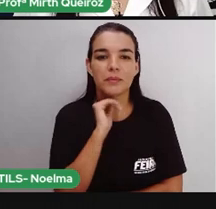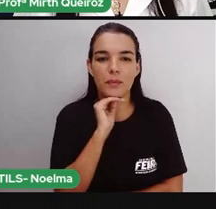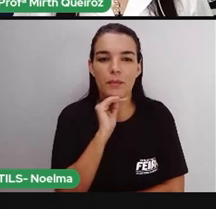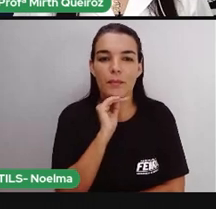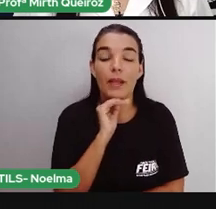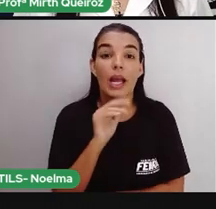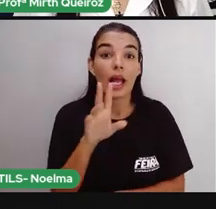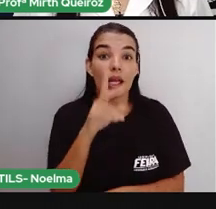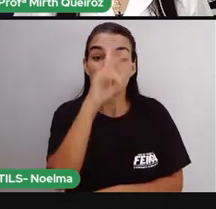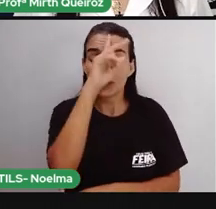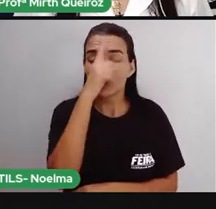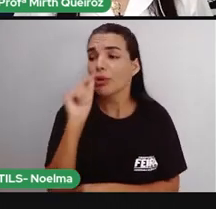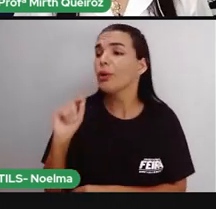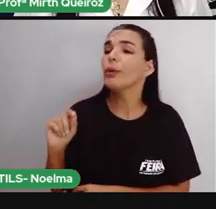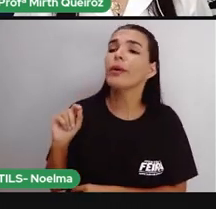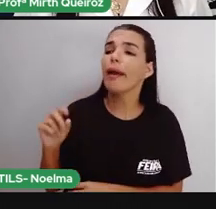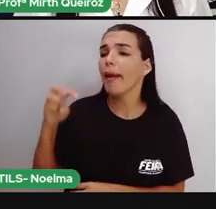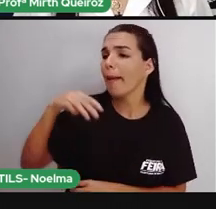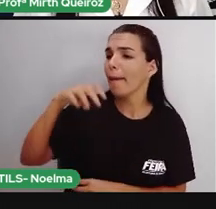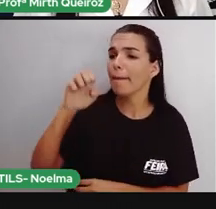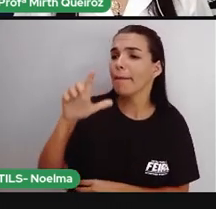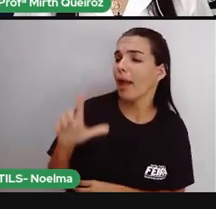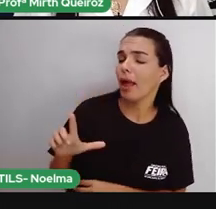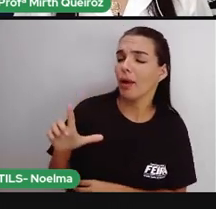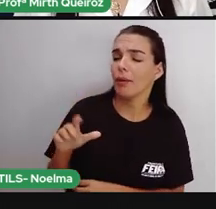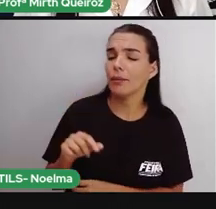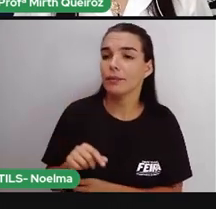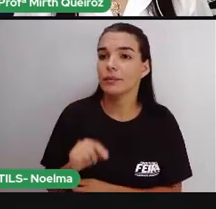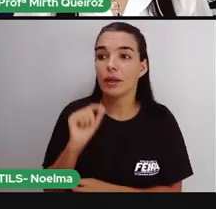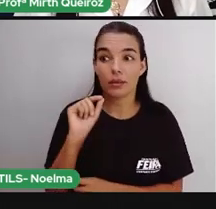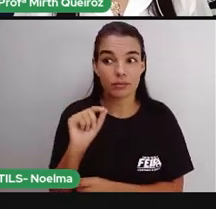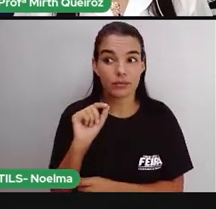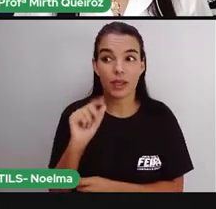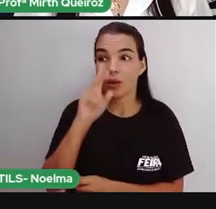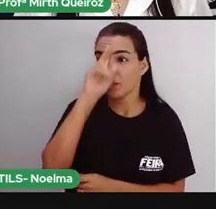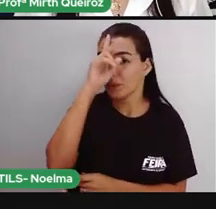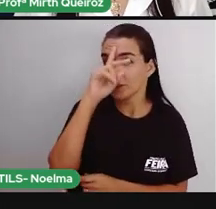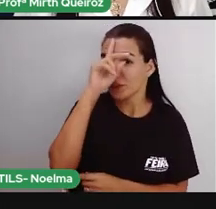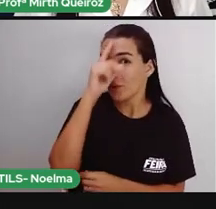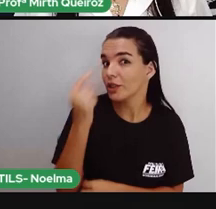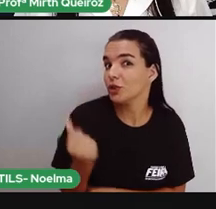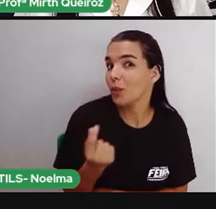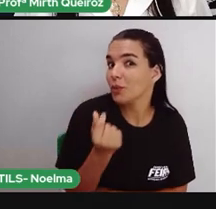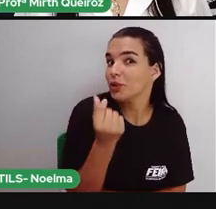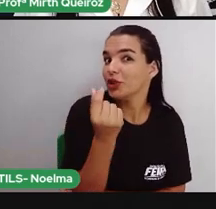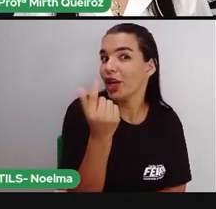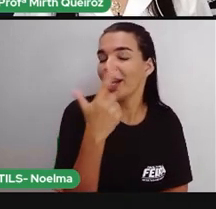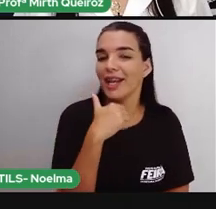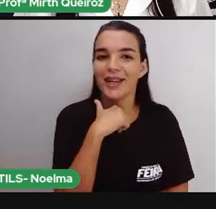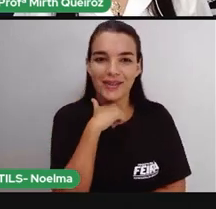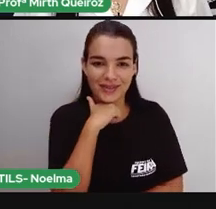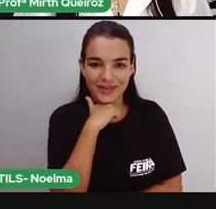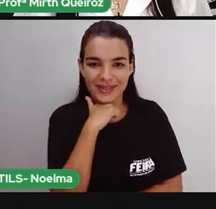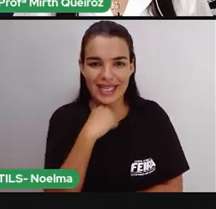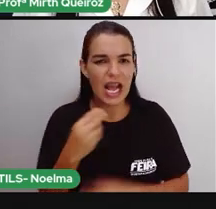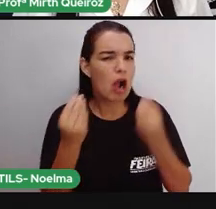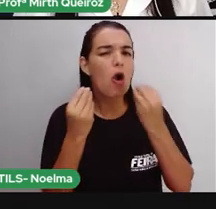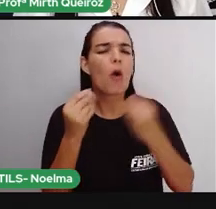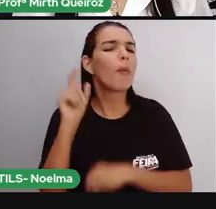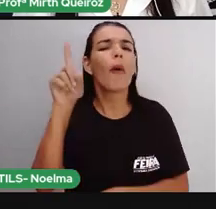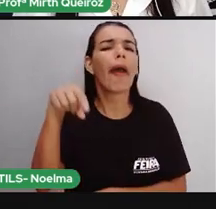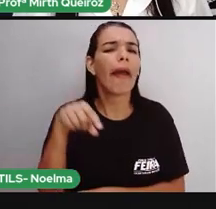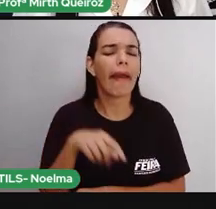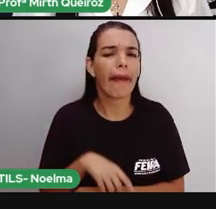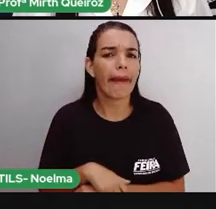História sobre o quê, Mel? Uma história sobre o dinheiro. E como é que é?